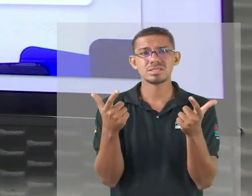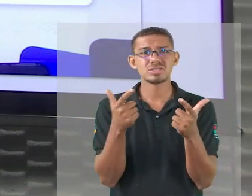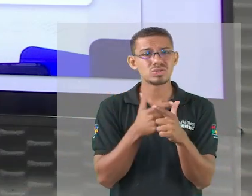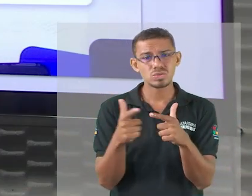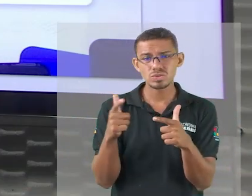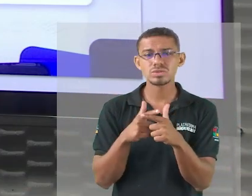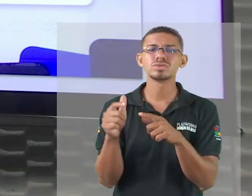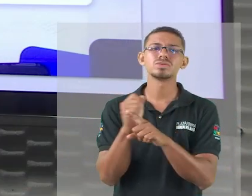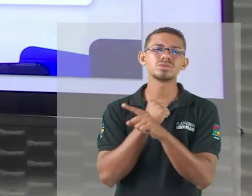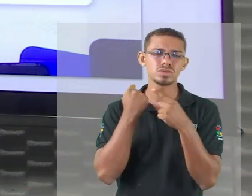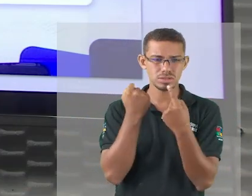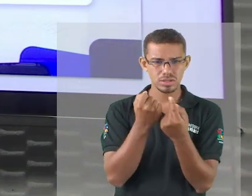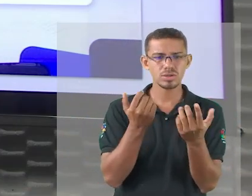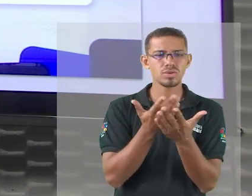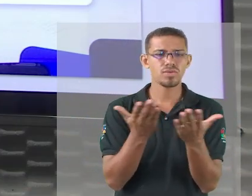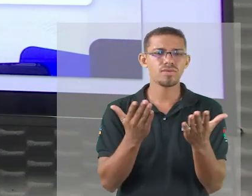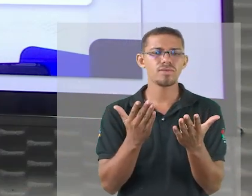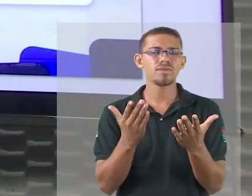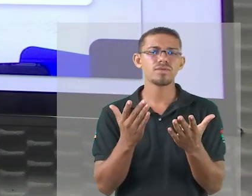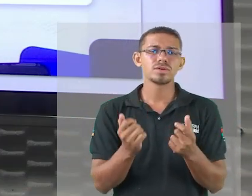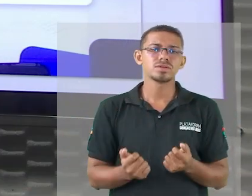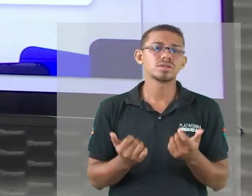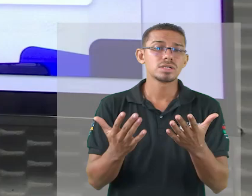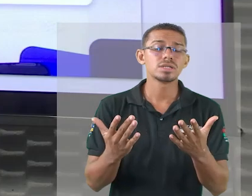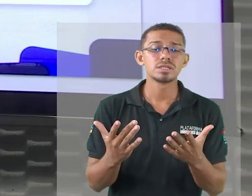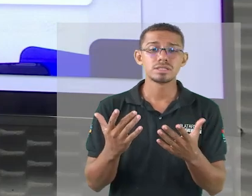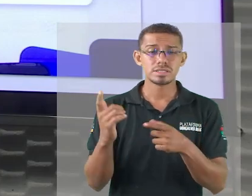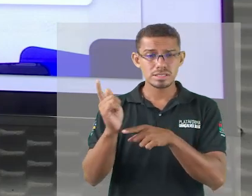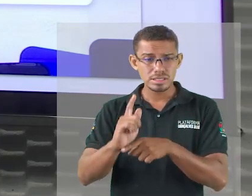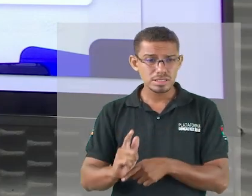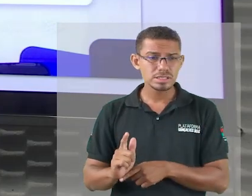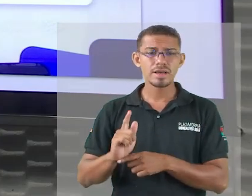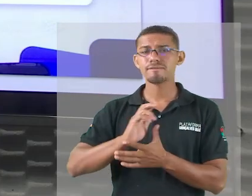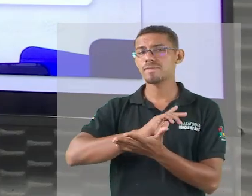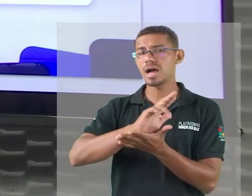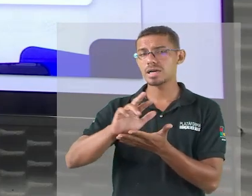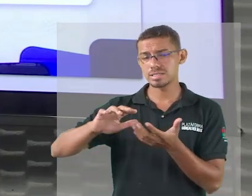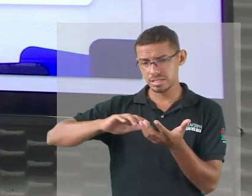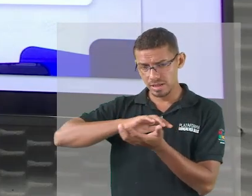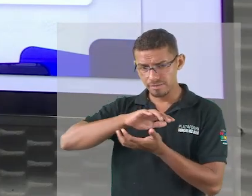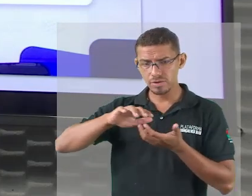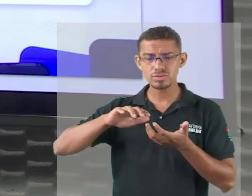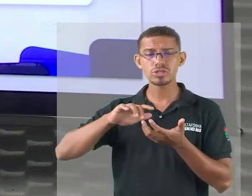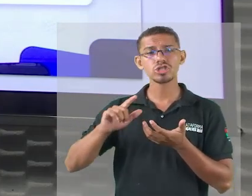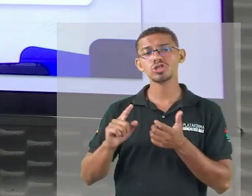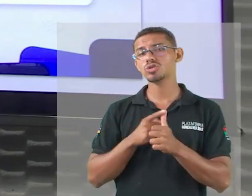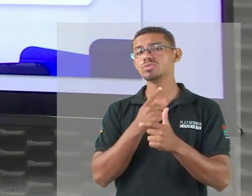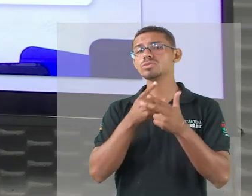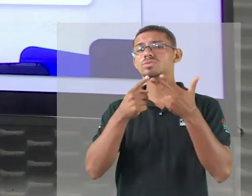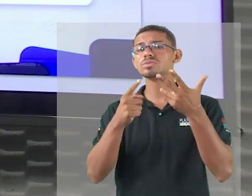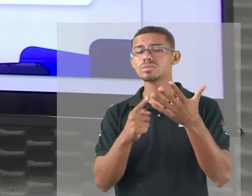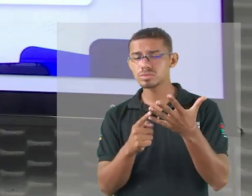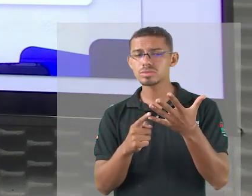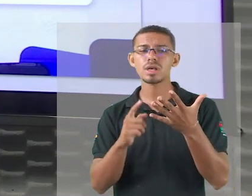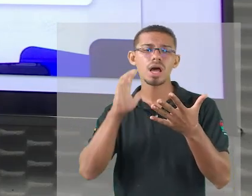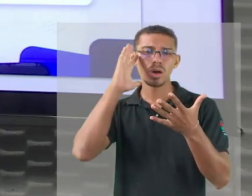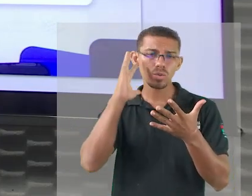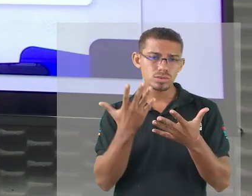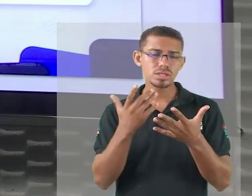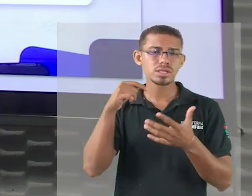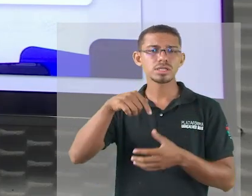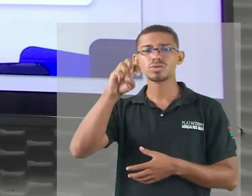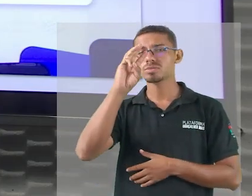conturbação social e faz gestar ali várias revoltas. E uma dessas revoltas acontece